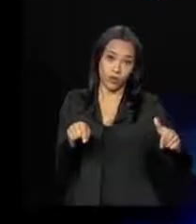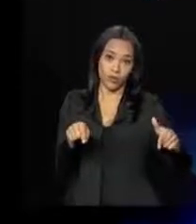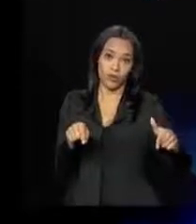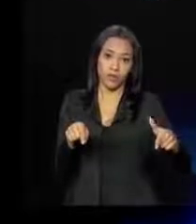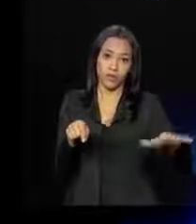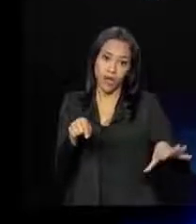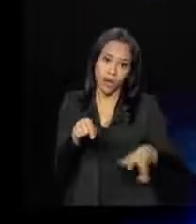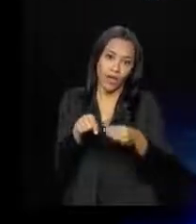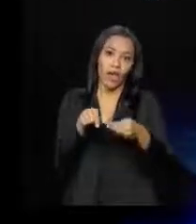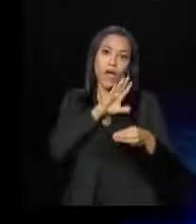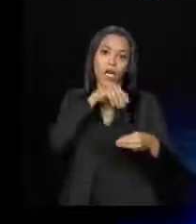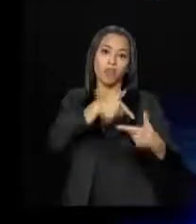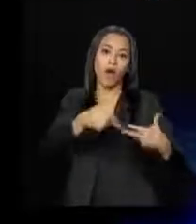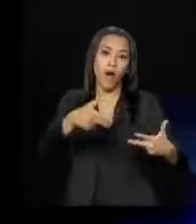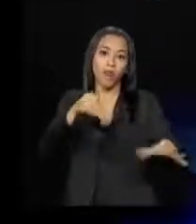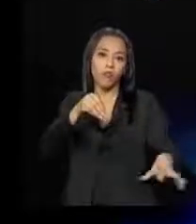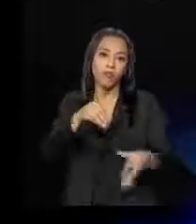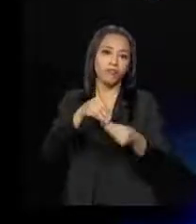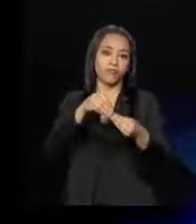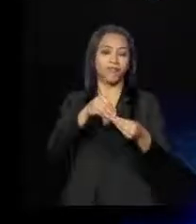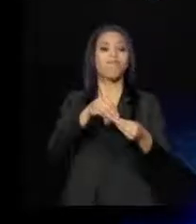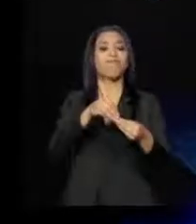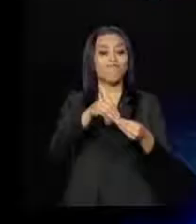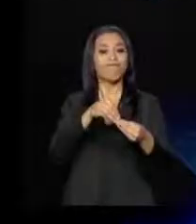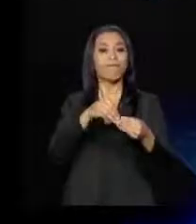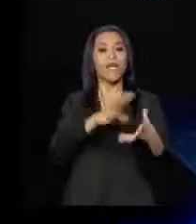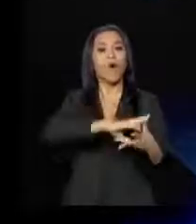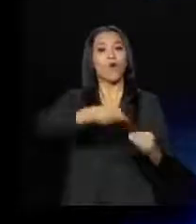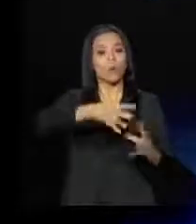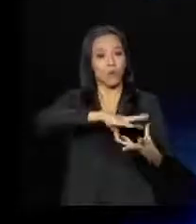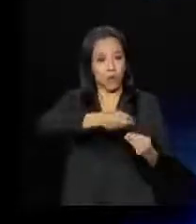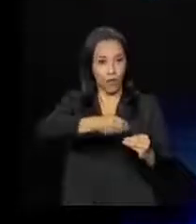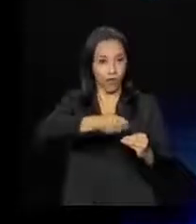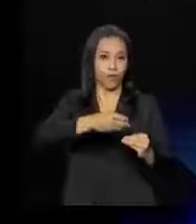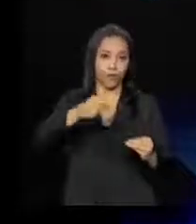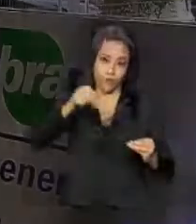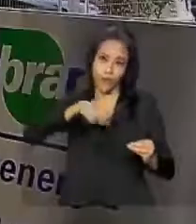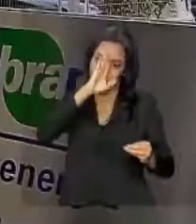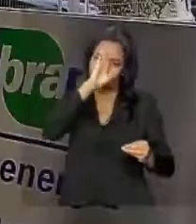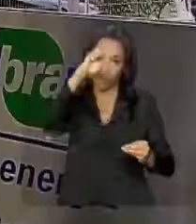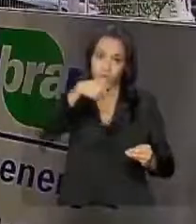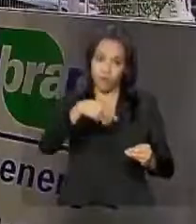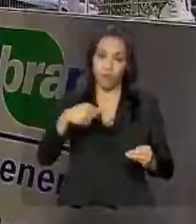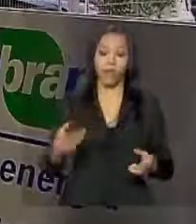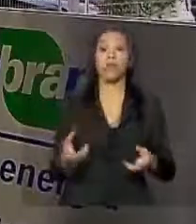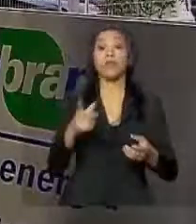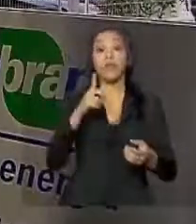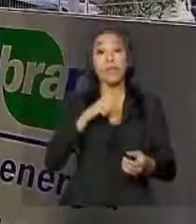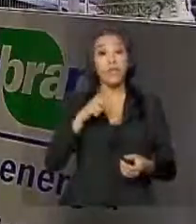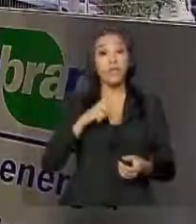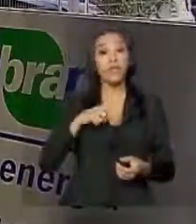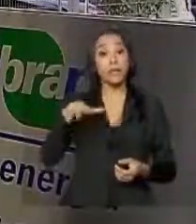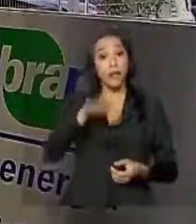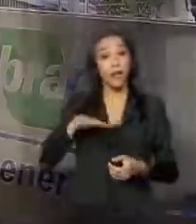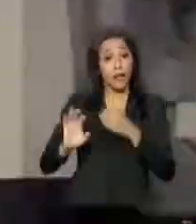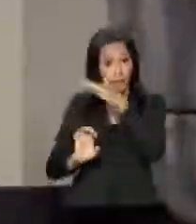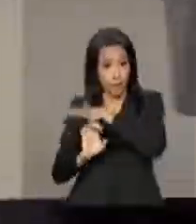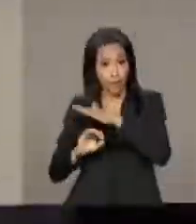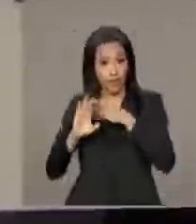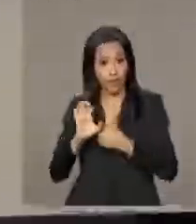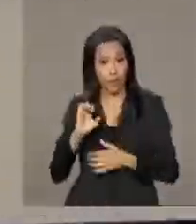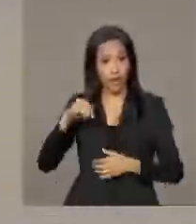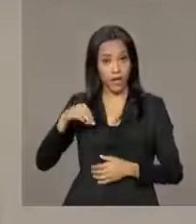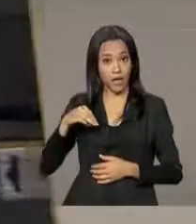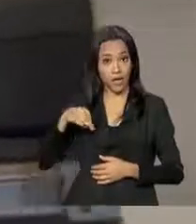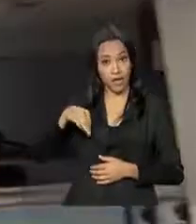de gordura animal e também de algodão, seriam os principais. Existe tanto da parte da Embrapa quanto de